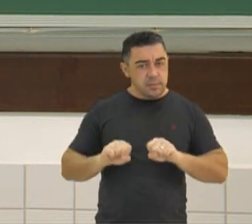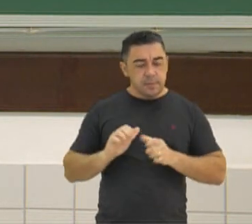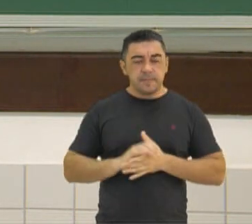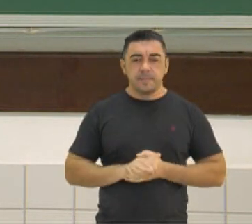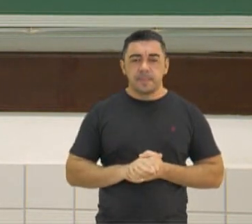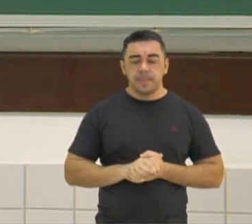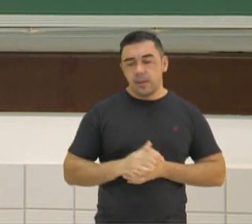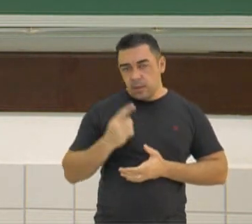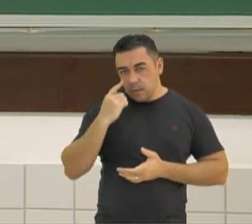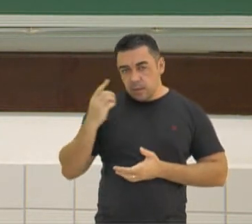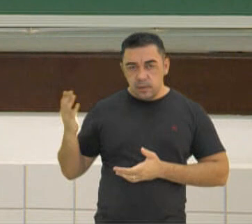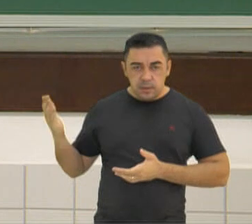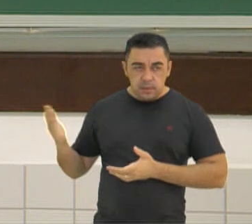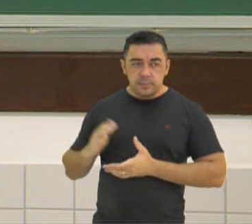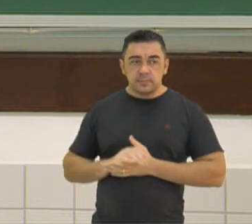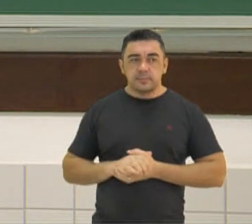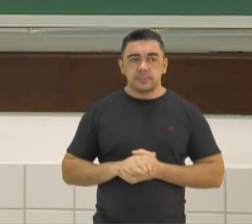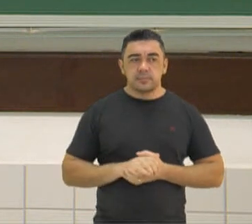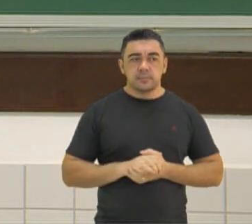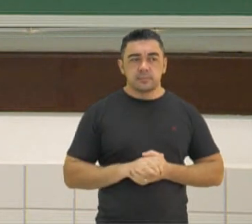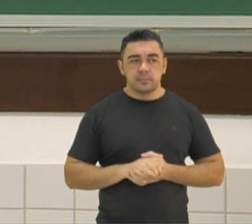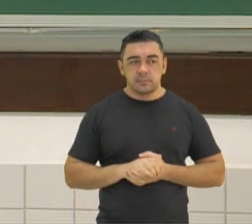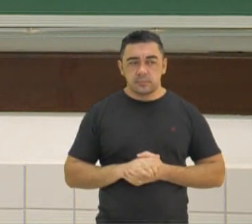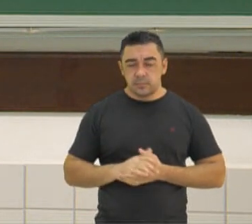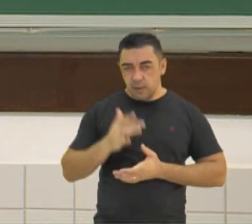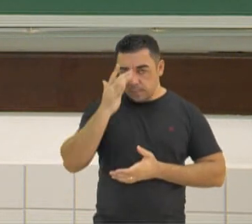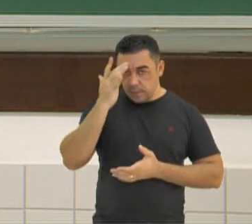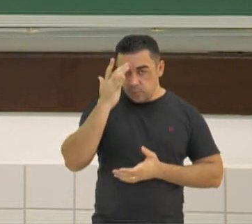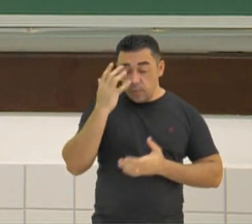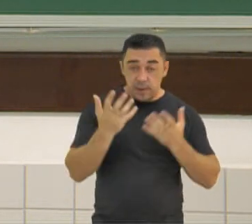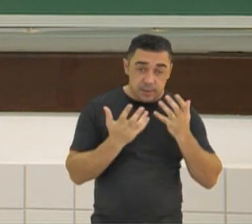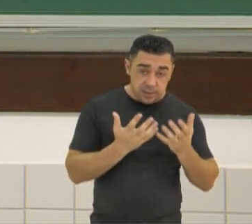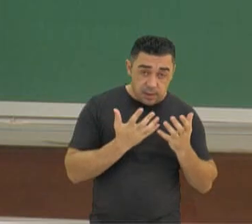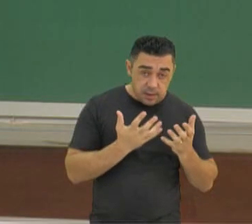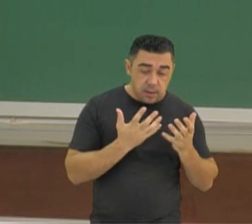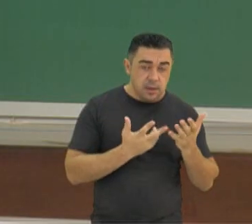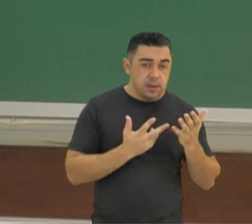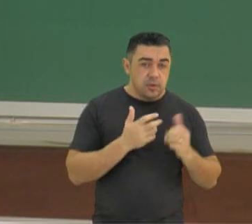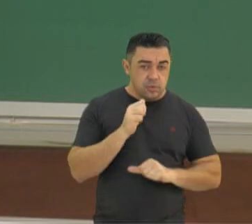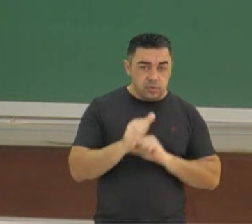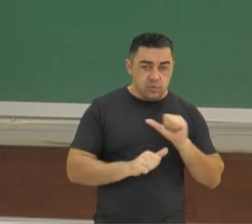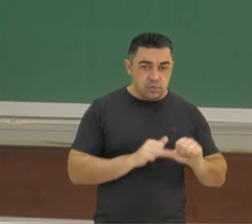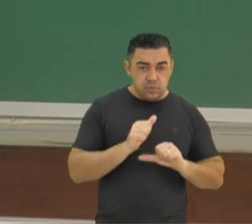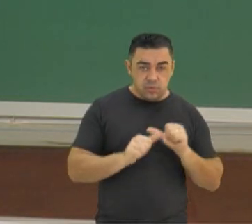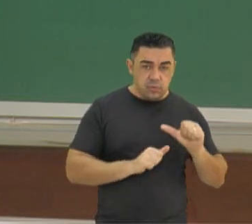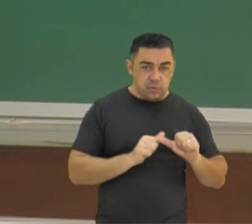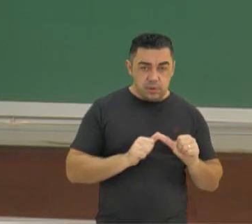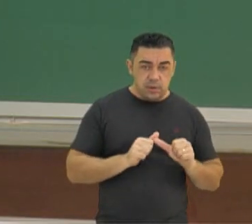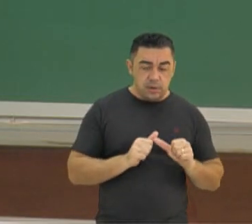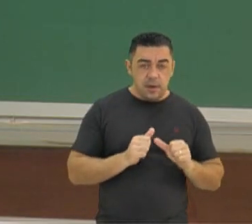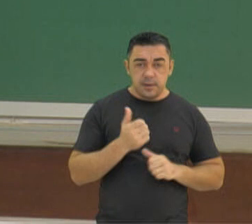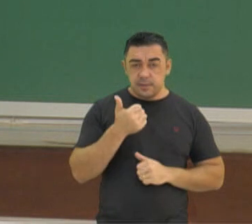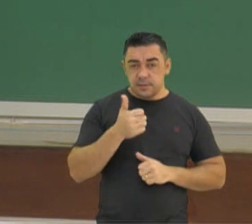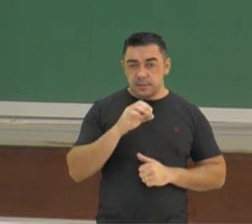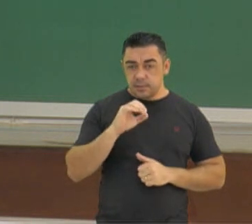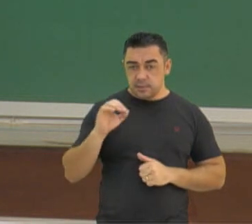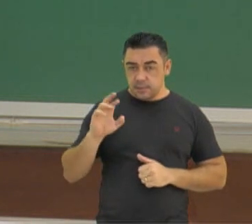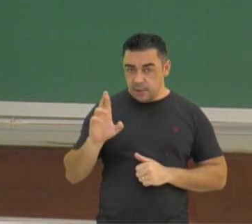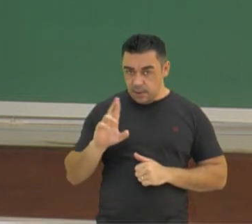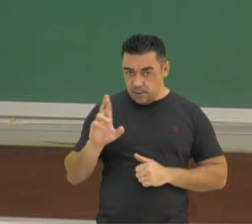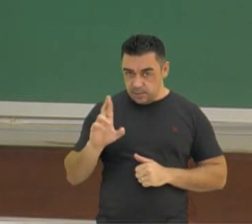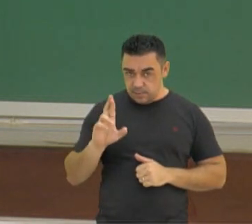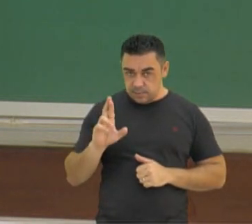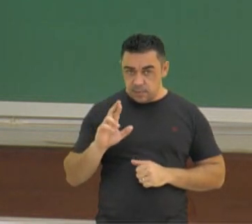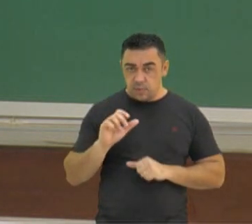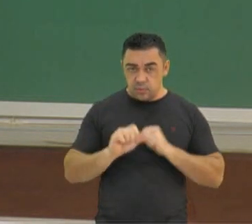Então, acompanhe comigo aqui a leitura. Uma pessoa deseja trocar 2 cédulas de R$100